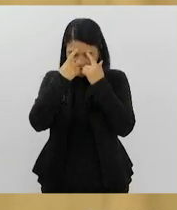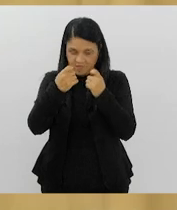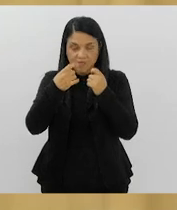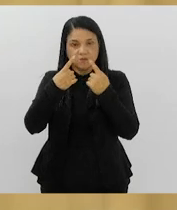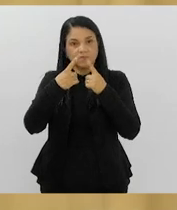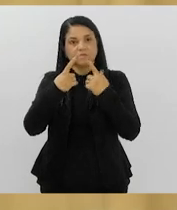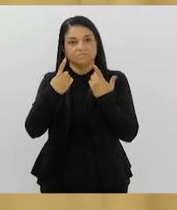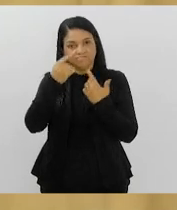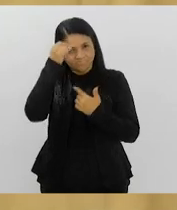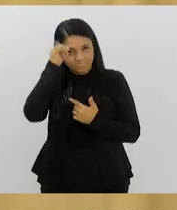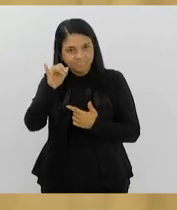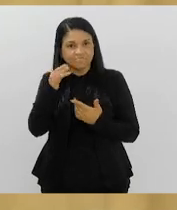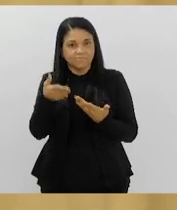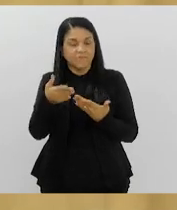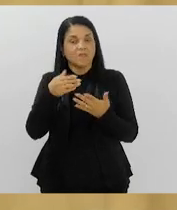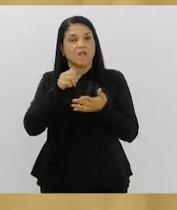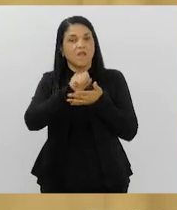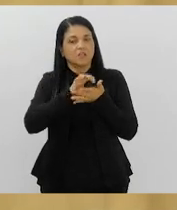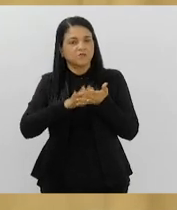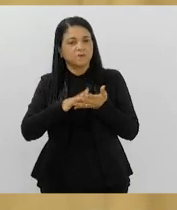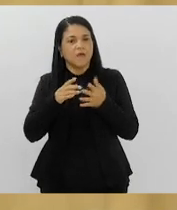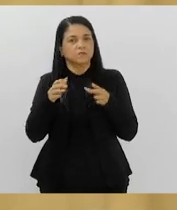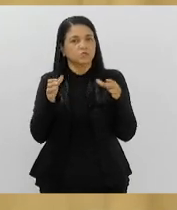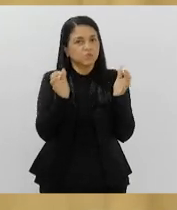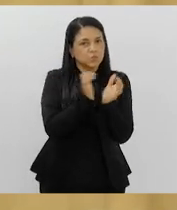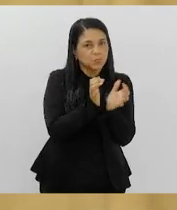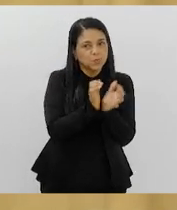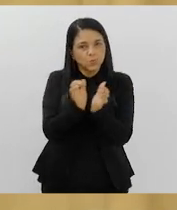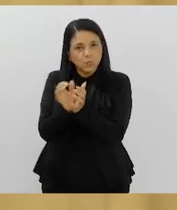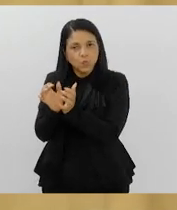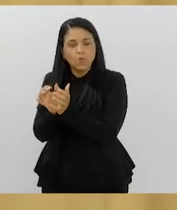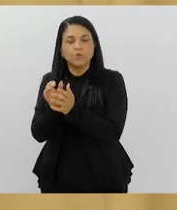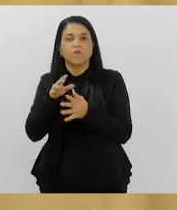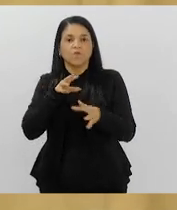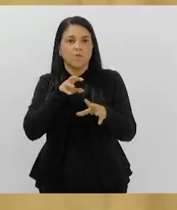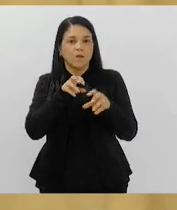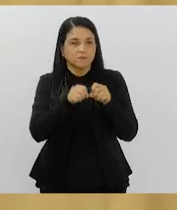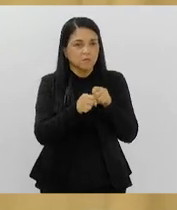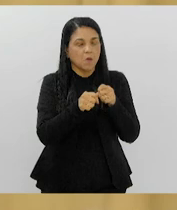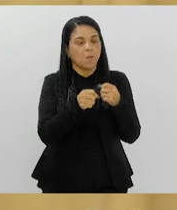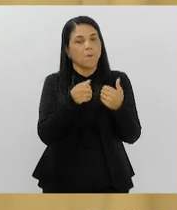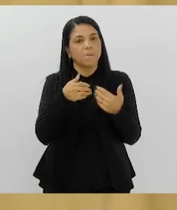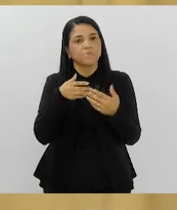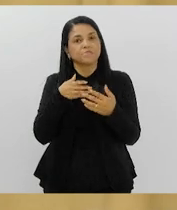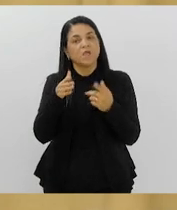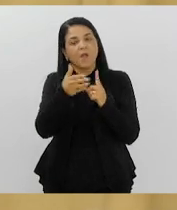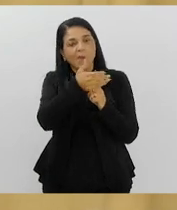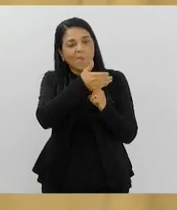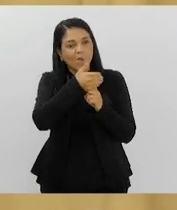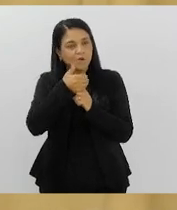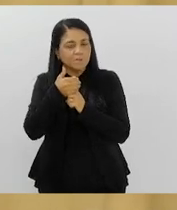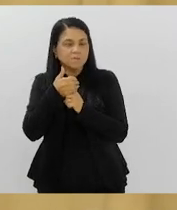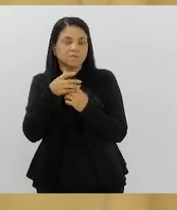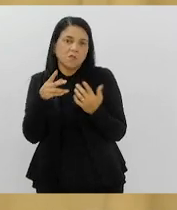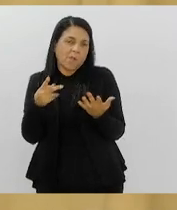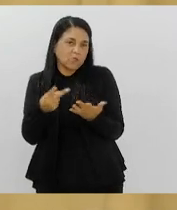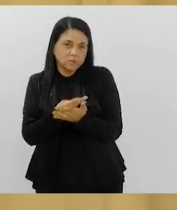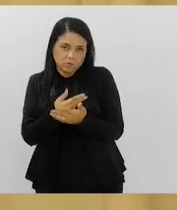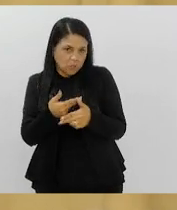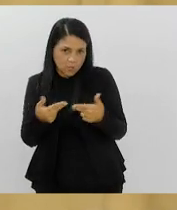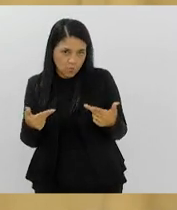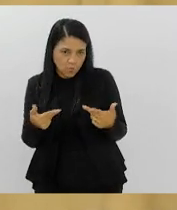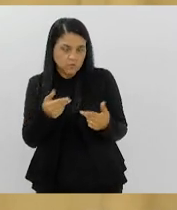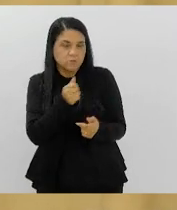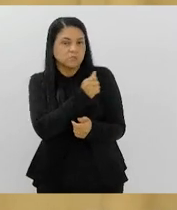realizando, geralmente são atividades em grupo, são formações, e de acolhimento quando aconteceu alguma situação e aquele estudante